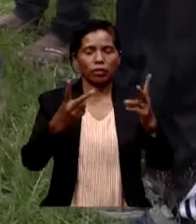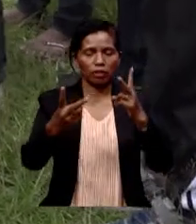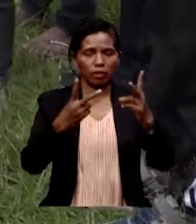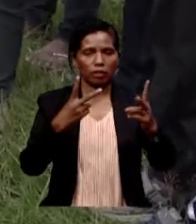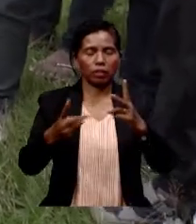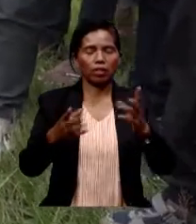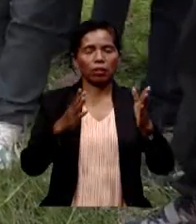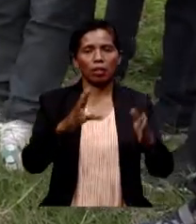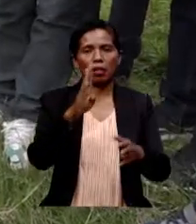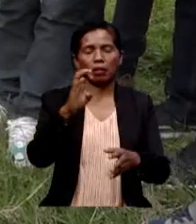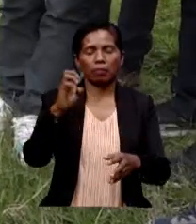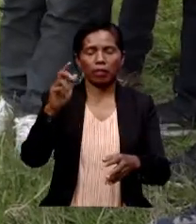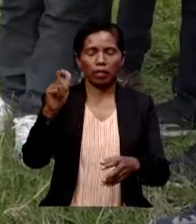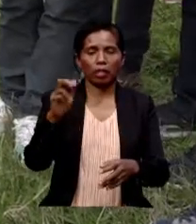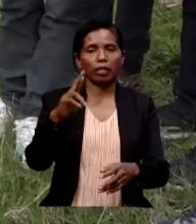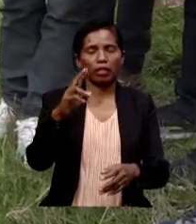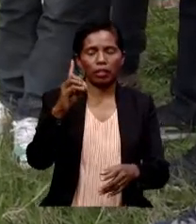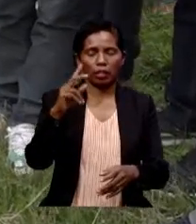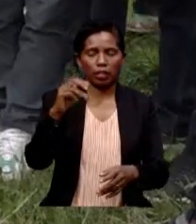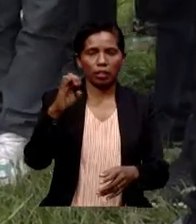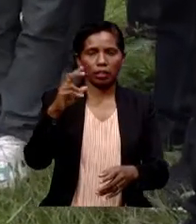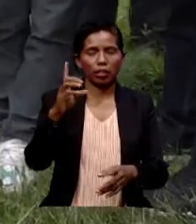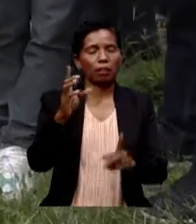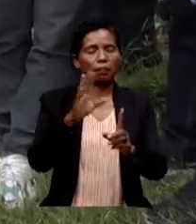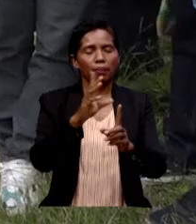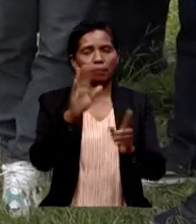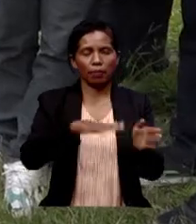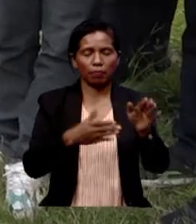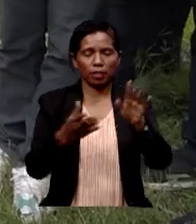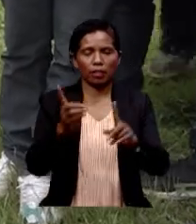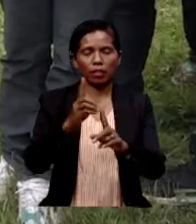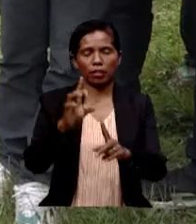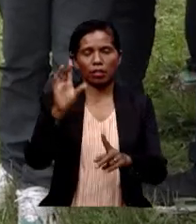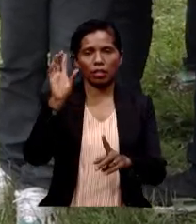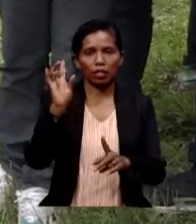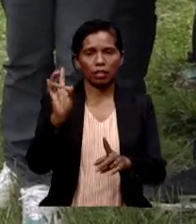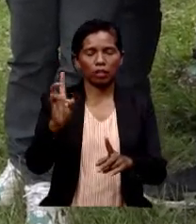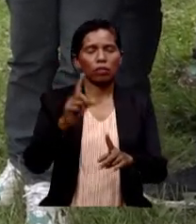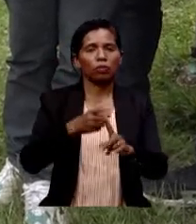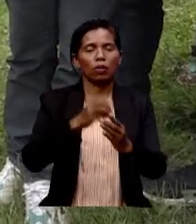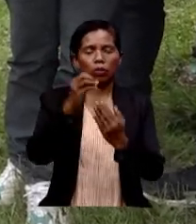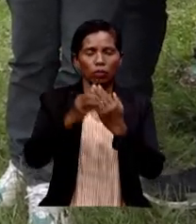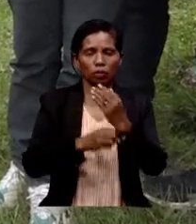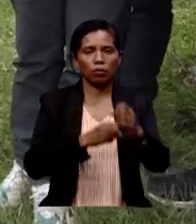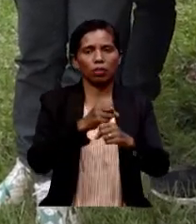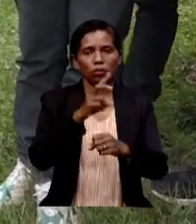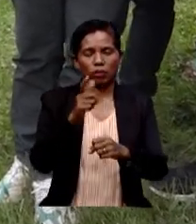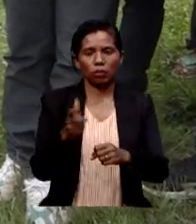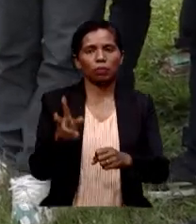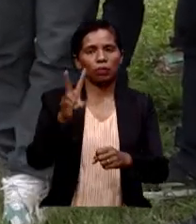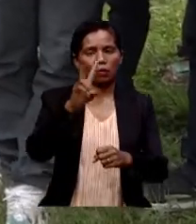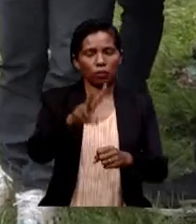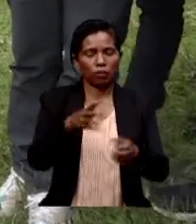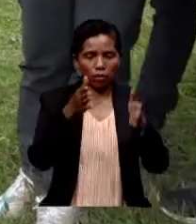saudoso Bernardina Rauso da Silva nebe mate Hiloron Hitu, fulano outubro, tinerindua Rua Nulo Rasingua, no Hakoi e uma Moris Fatin,